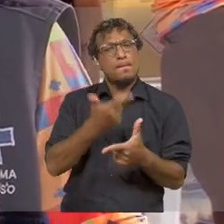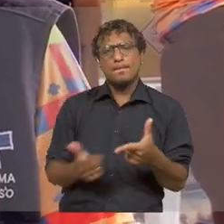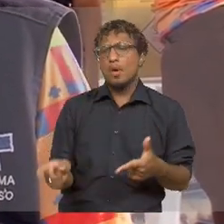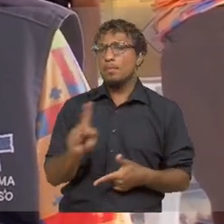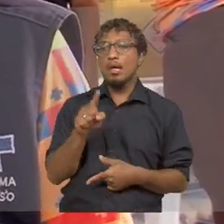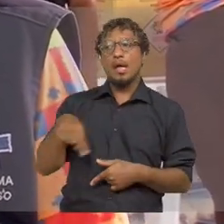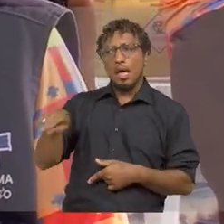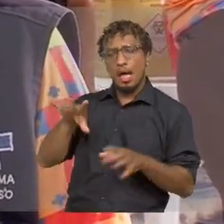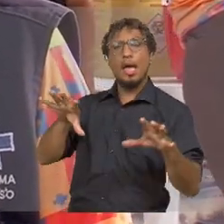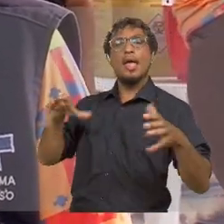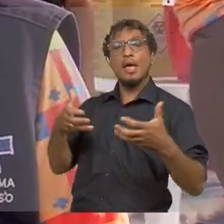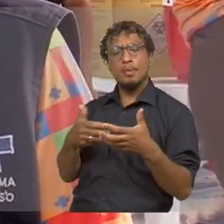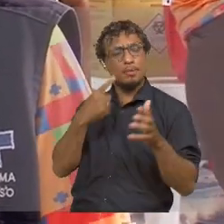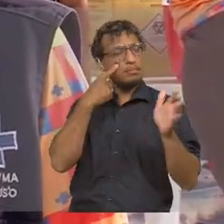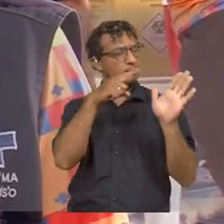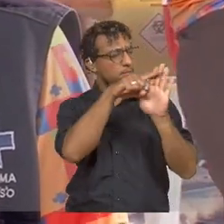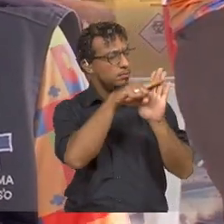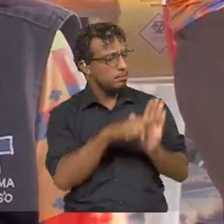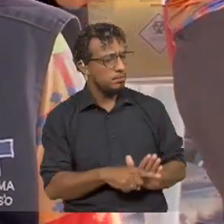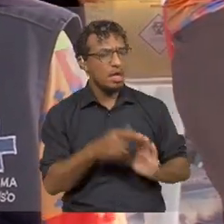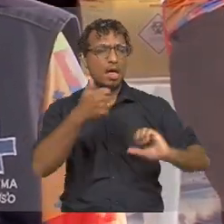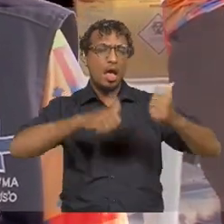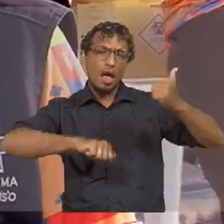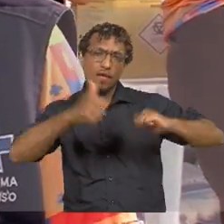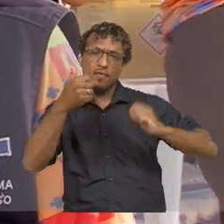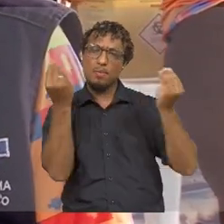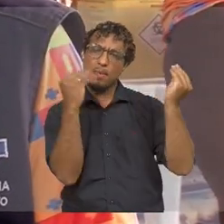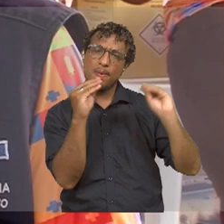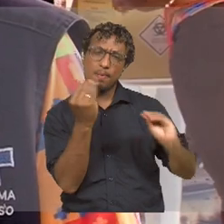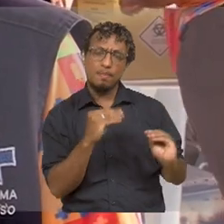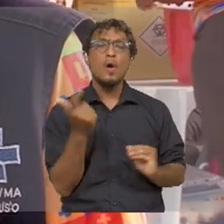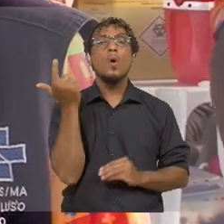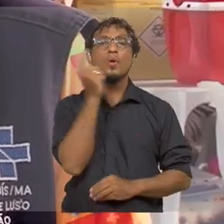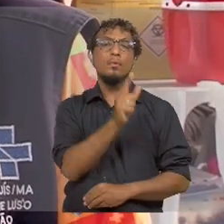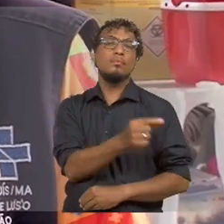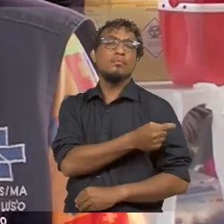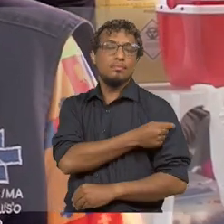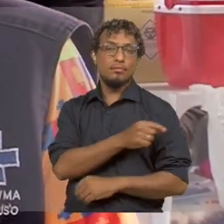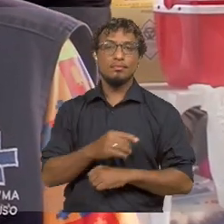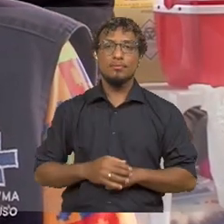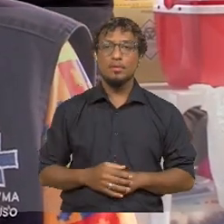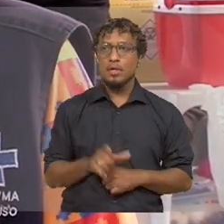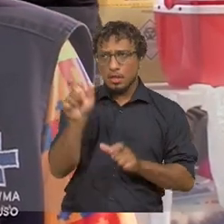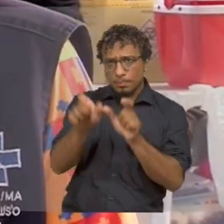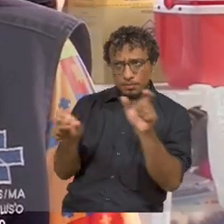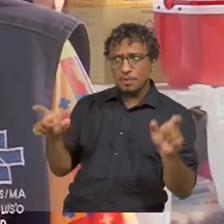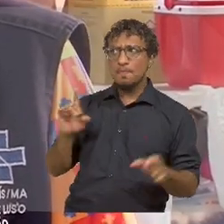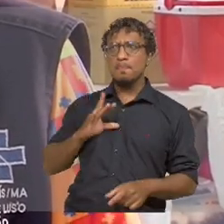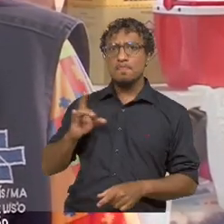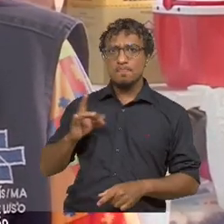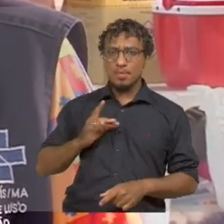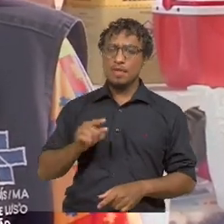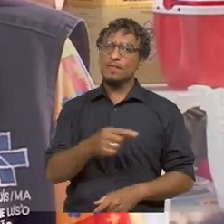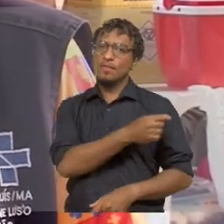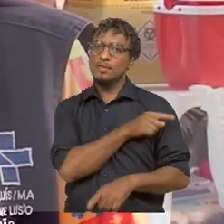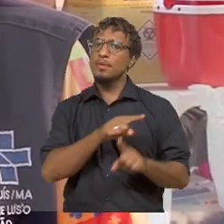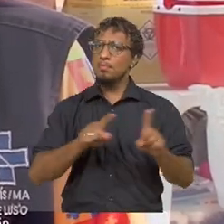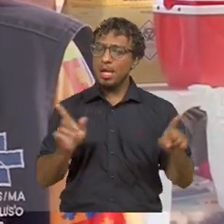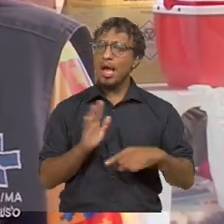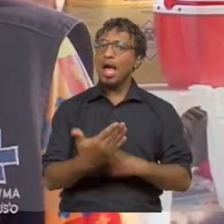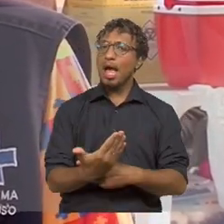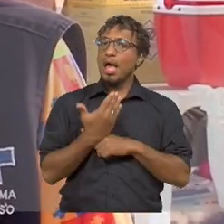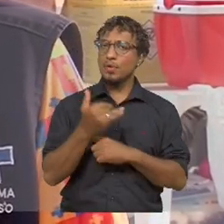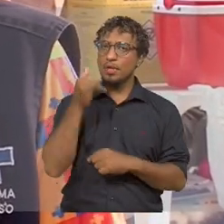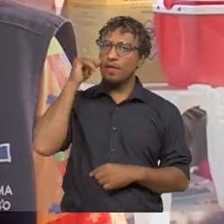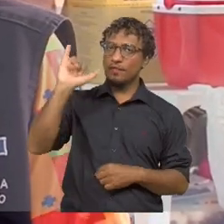A equipe aqui faz a triagem, faz a avaliação, preenche o cartãozinho e a pessoa sai vacinada. As pessoas têm medo da vacina, mas a vacina ajuda a